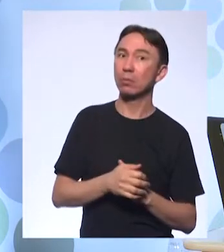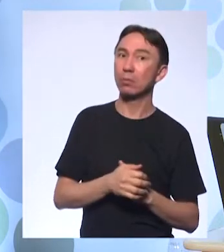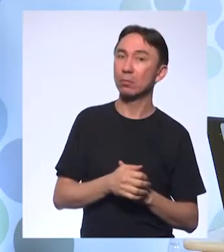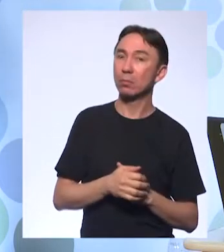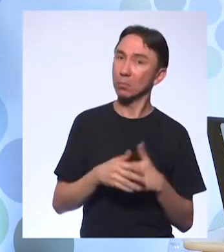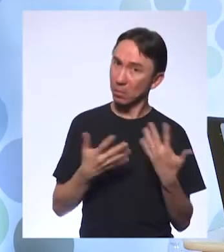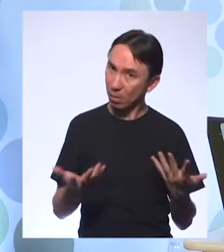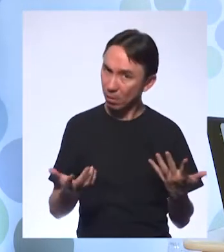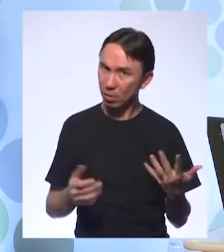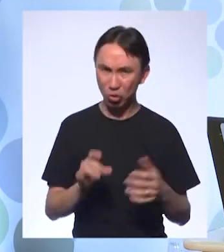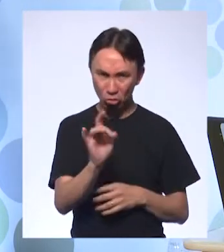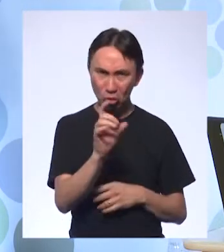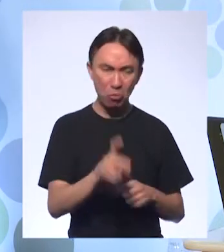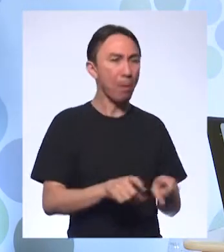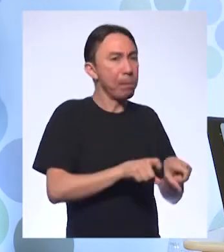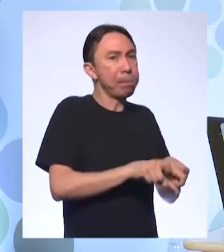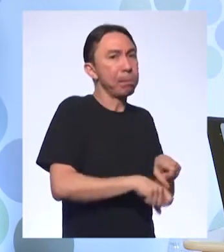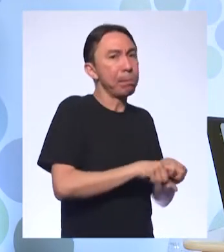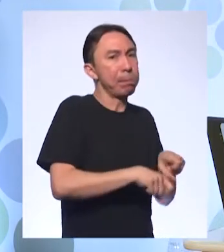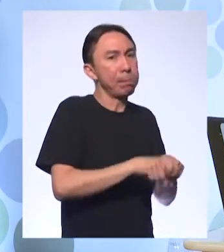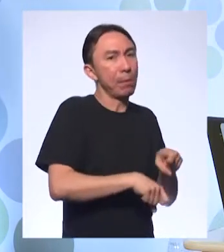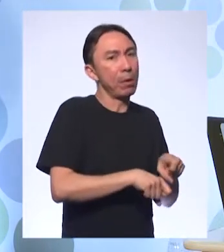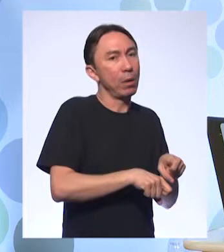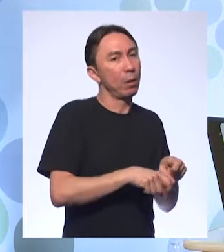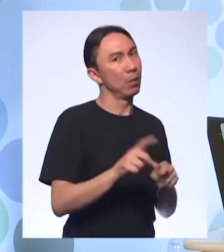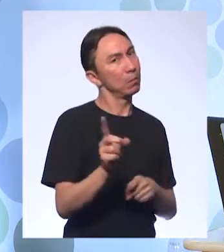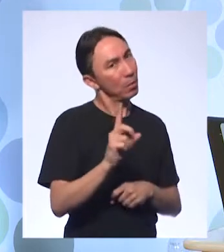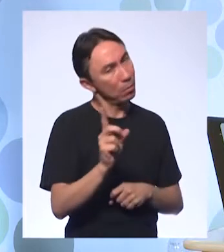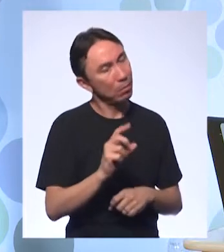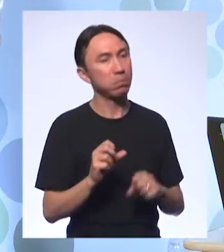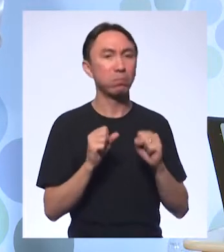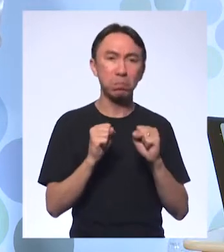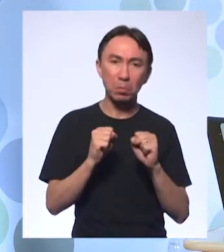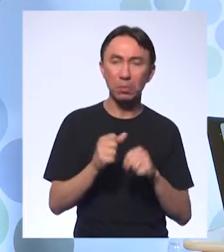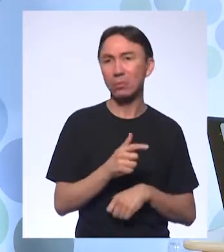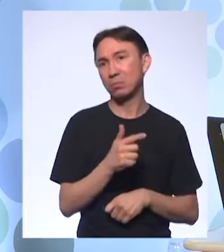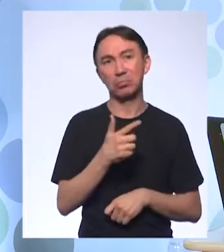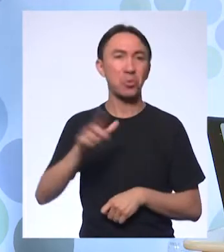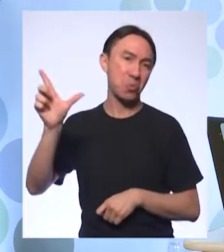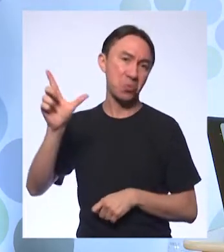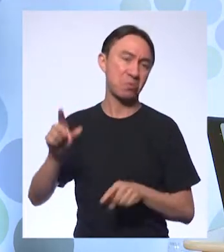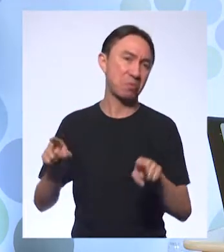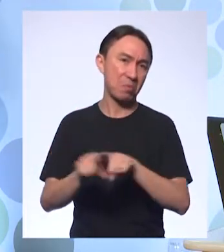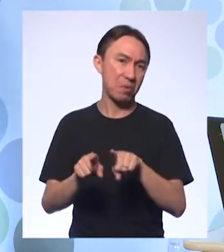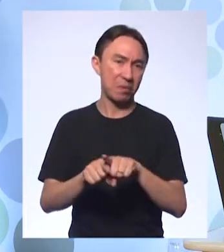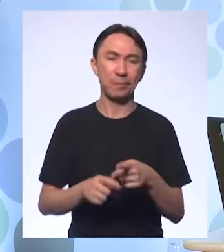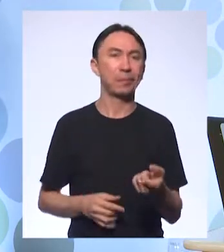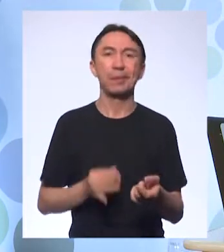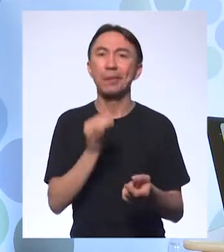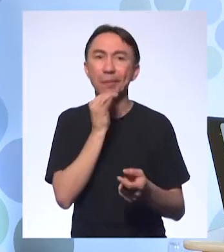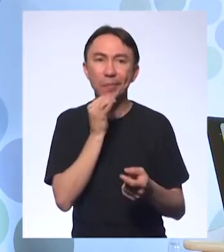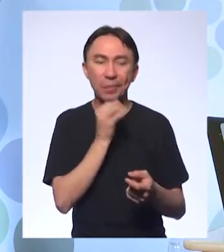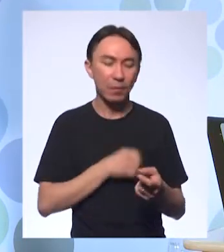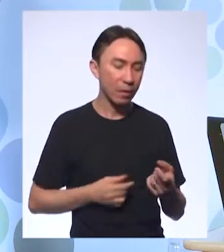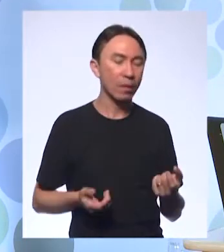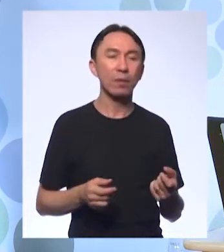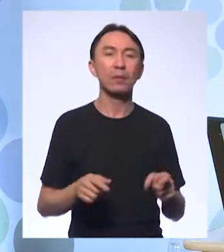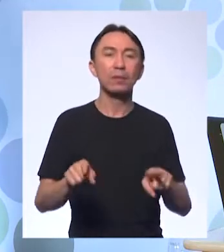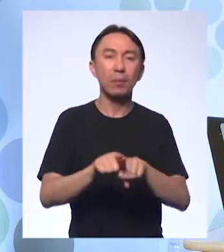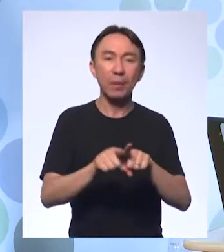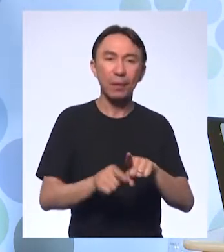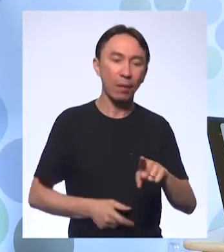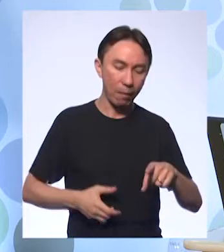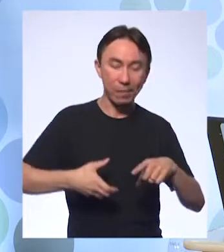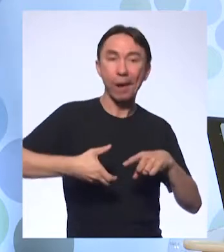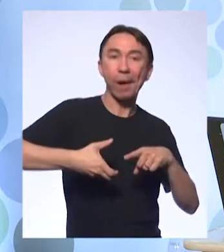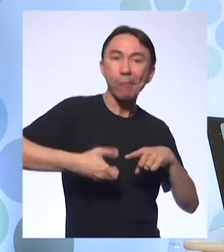sexo. Só pelo sexo? Não necessariamente. Você sabe que alicate de cutícula, né, pode passar algumas coisinhas também, por isso que é importante